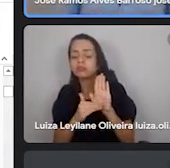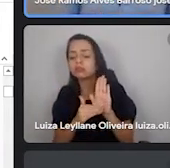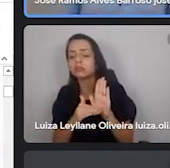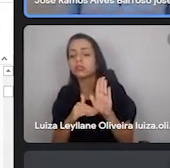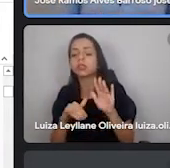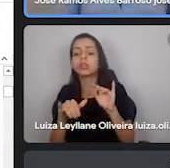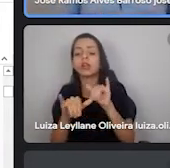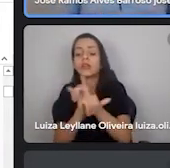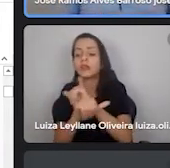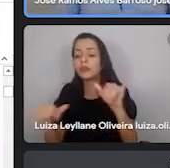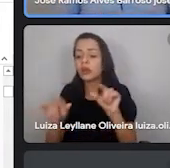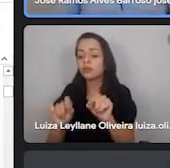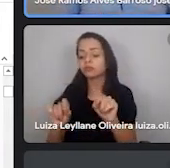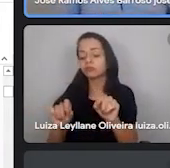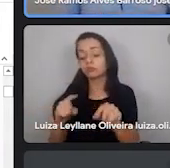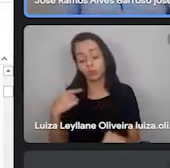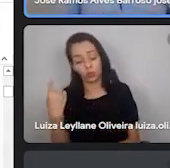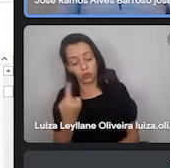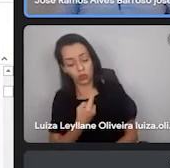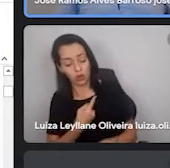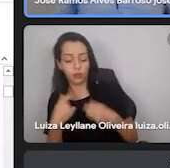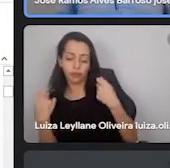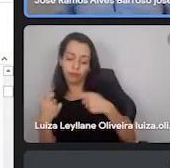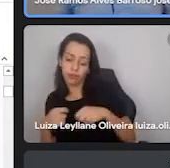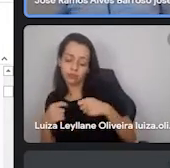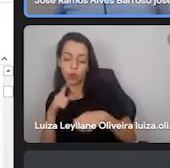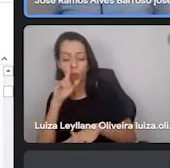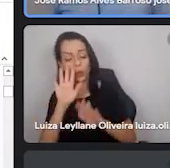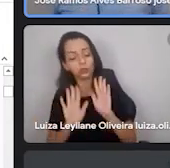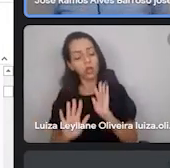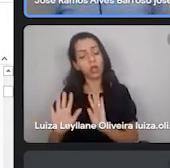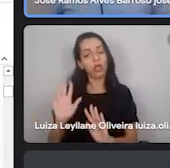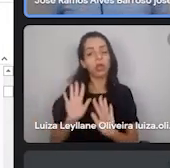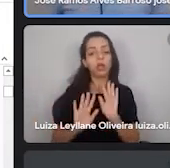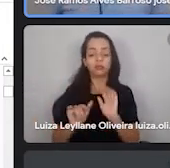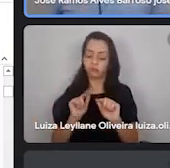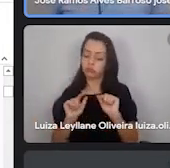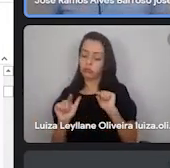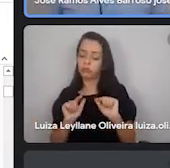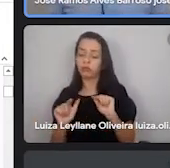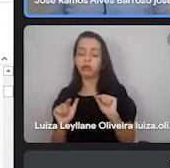tinha que ter cuidado e trabalhar